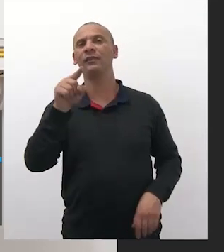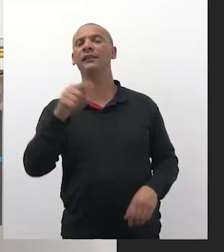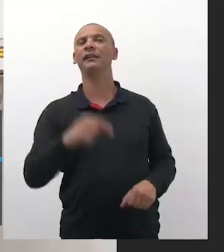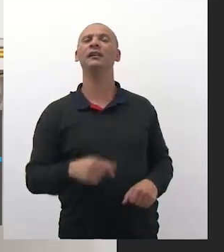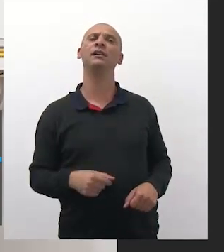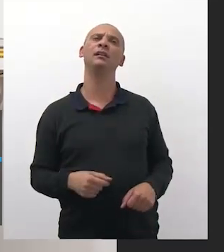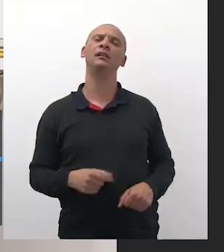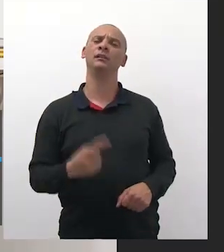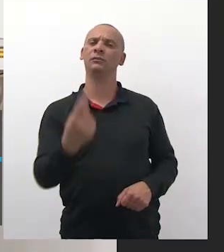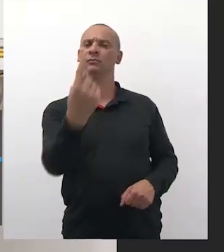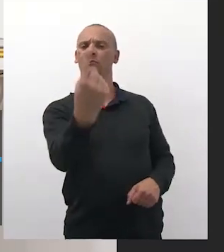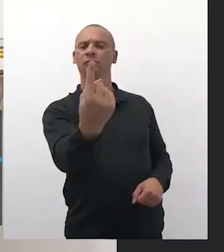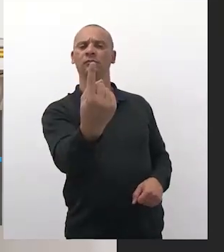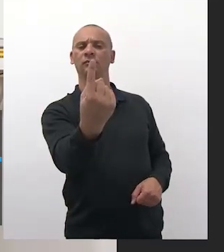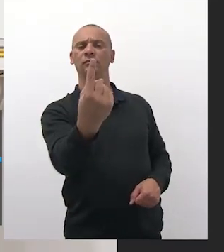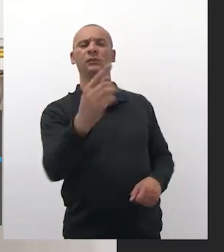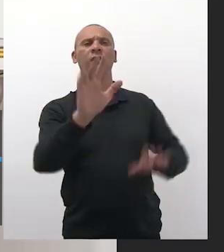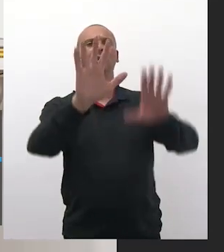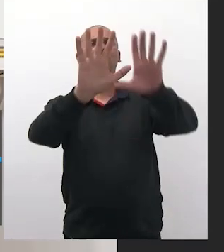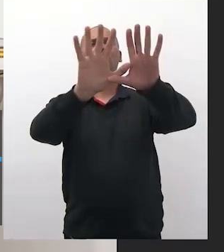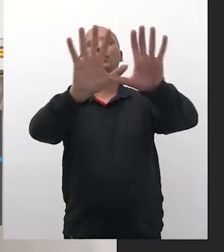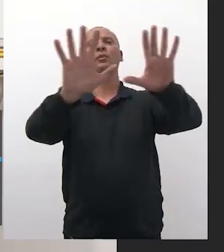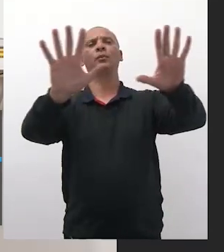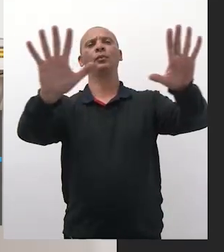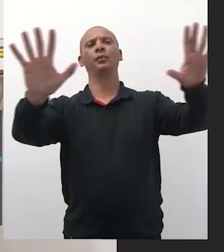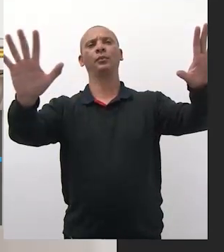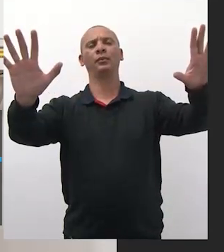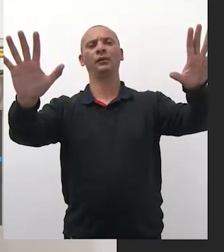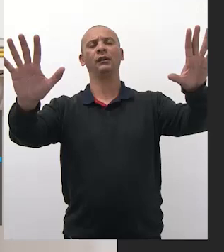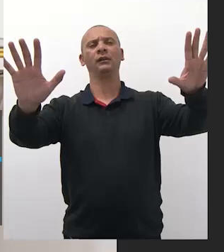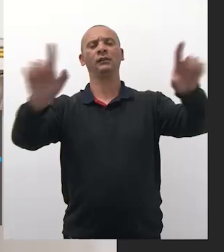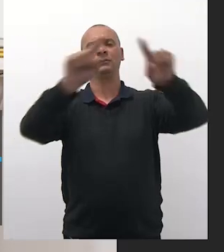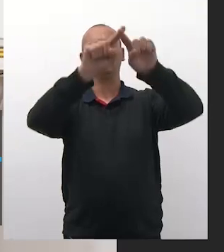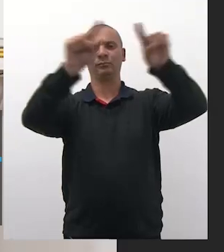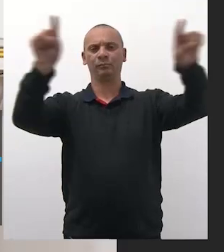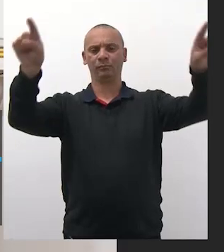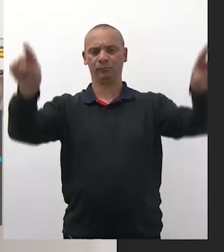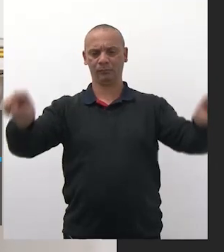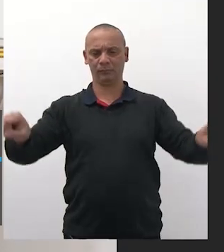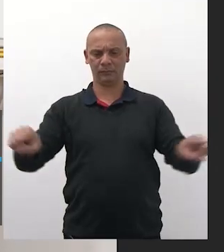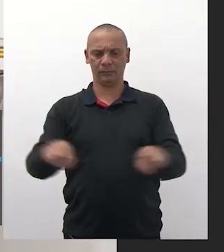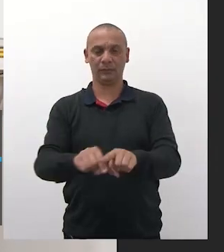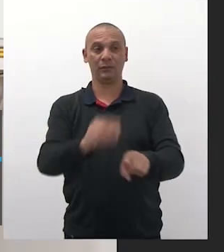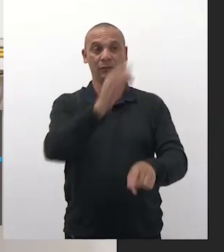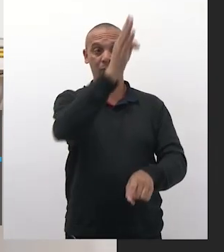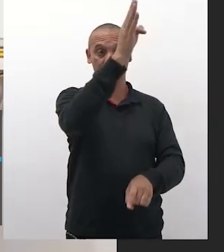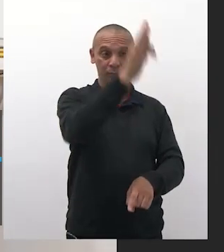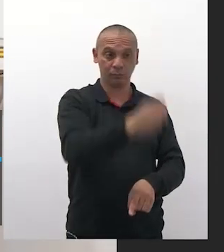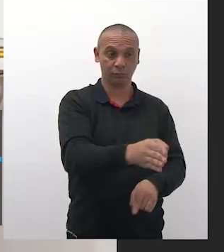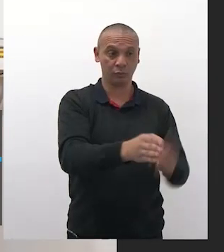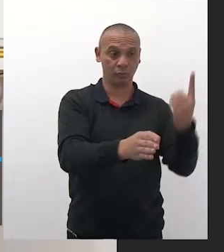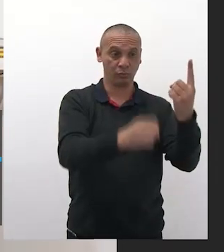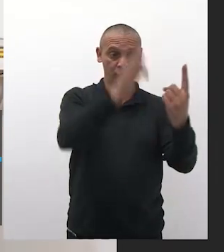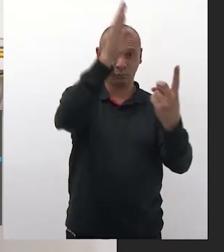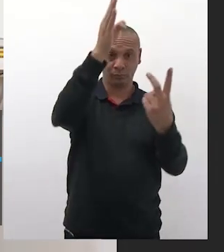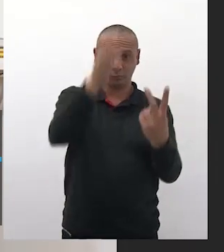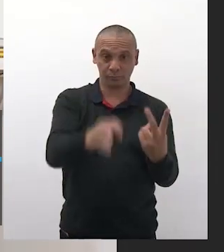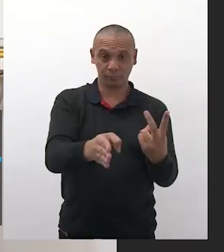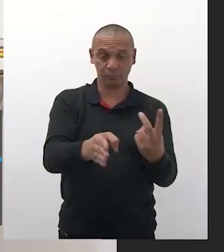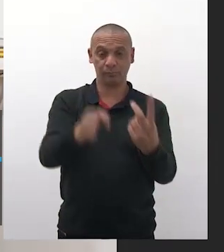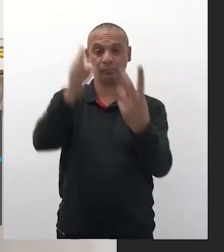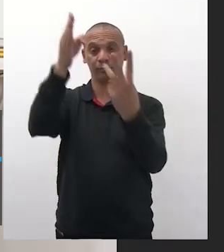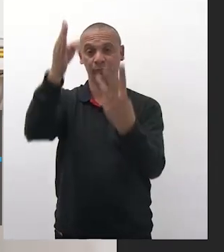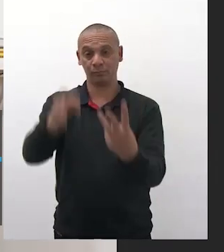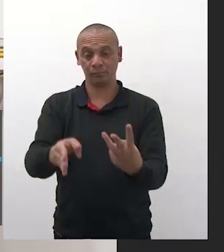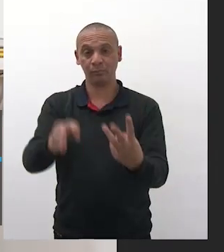frente, a lousa era dividida também em 4. Né? Aí tinha a marcação lá, aqui é a primeira série,